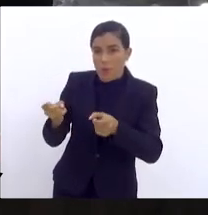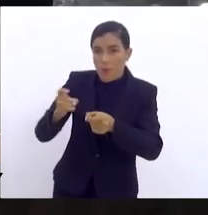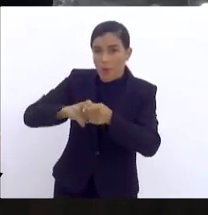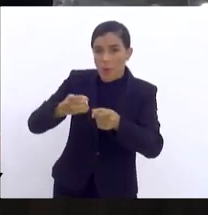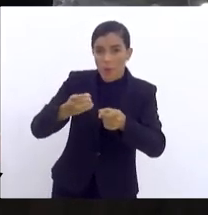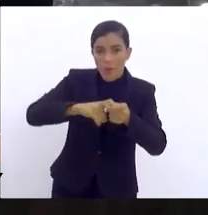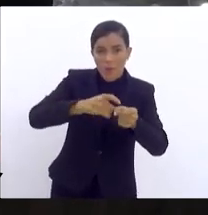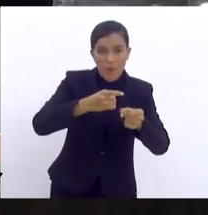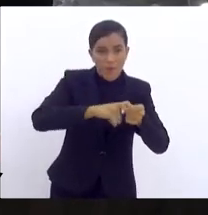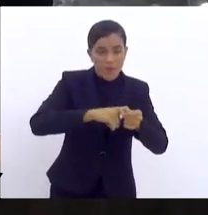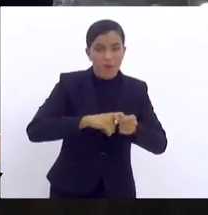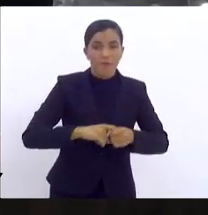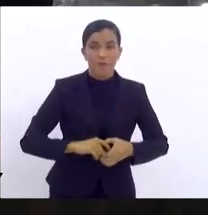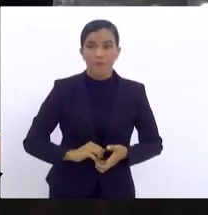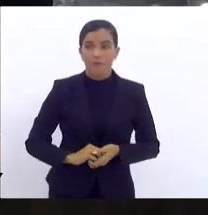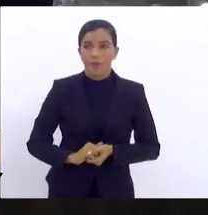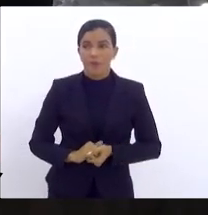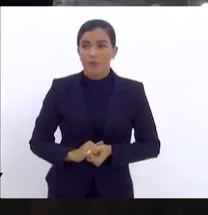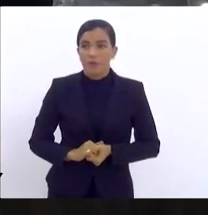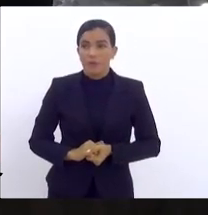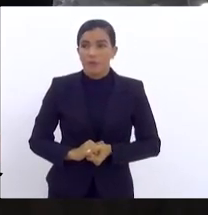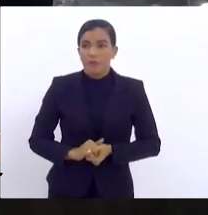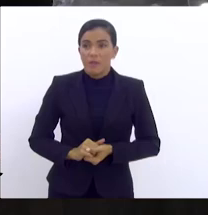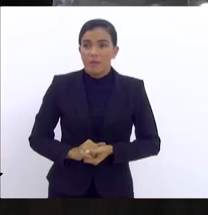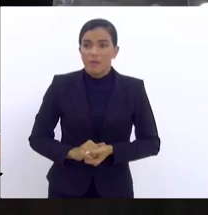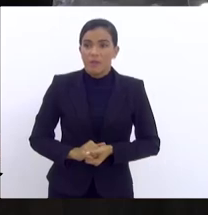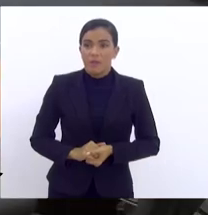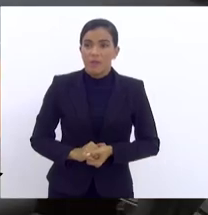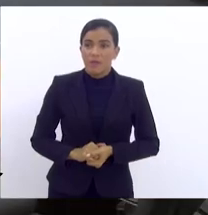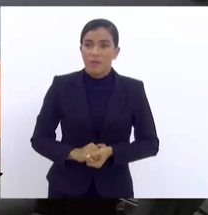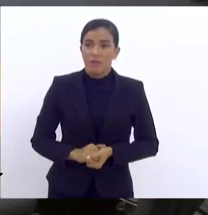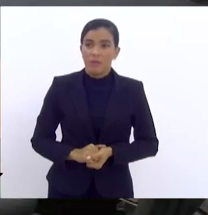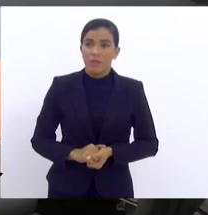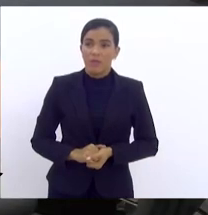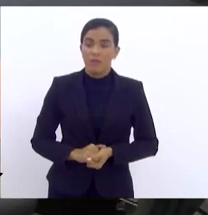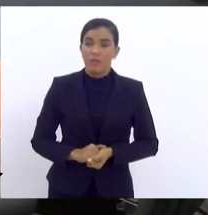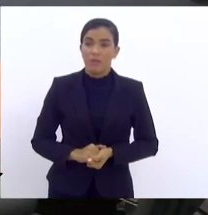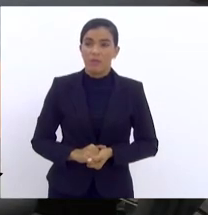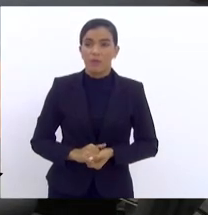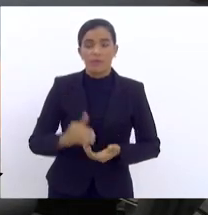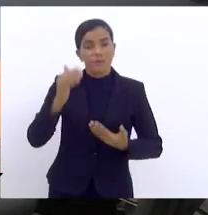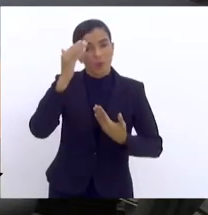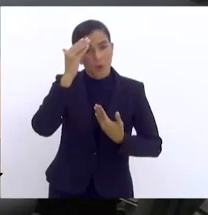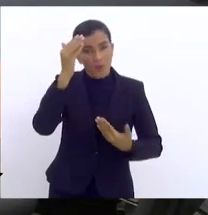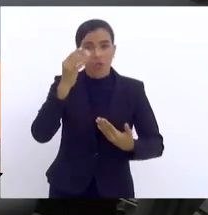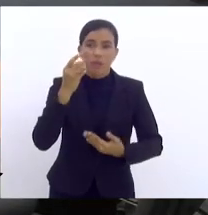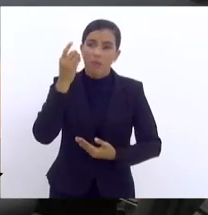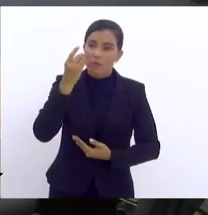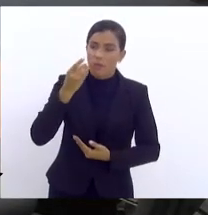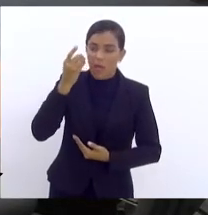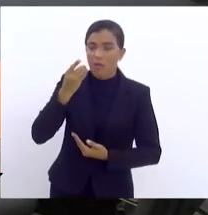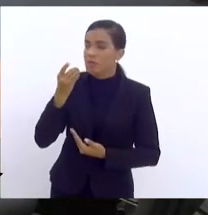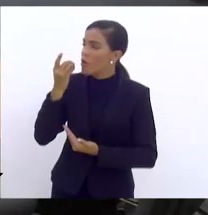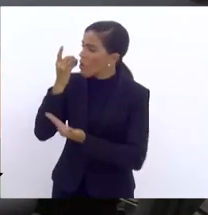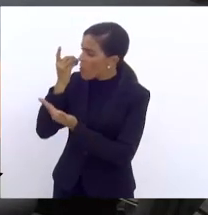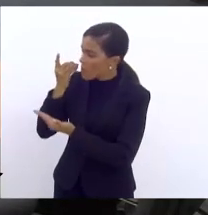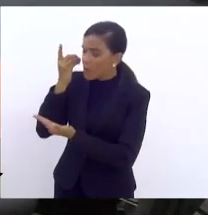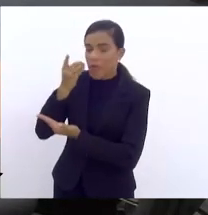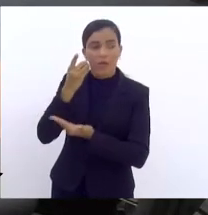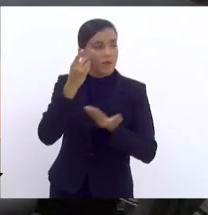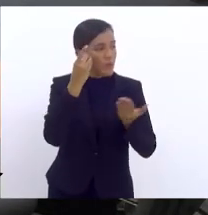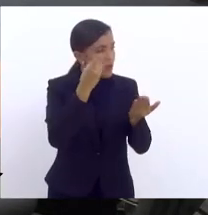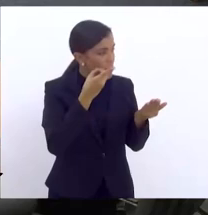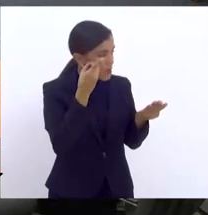vai ter executivo presente muito obrigado Deputado Estadão Marcelo Dino Muito obrigado